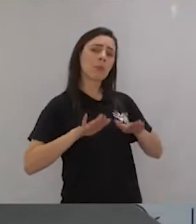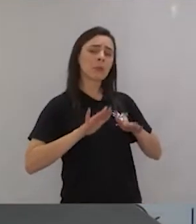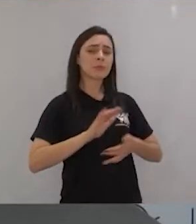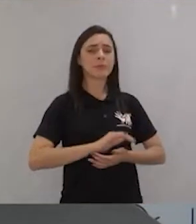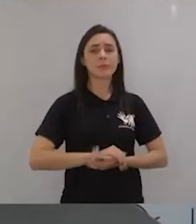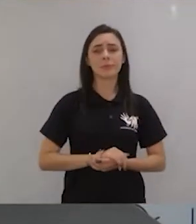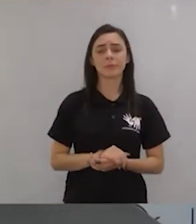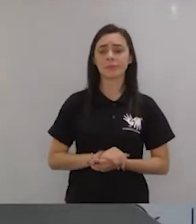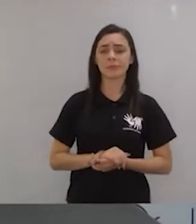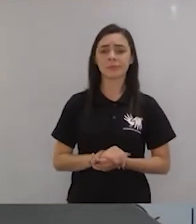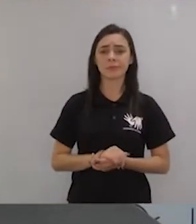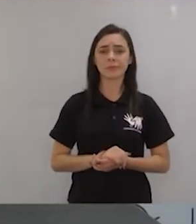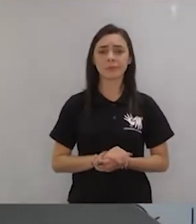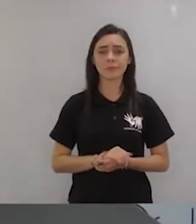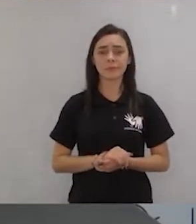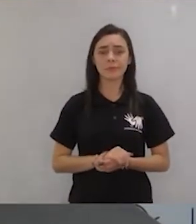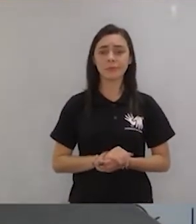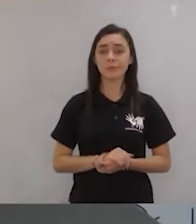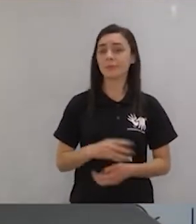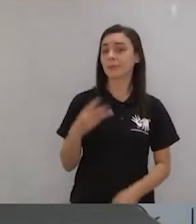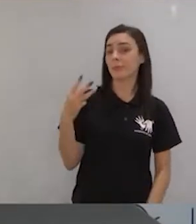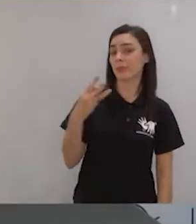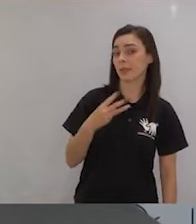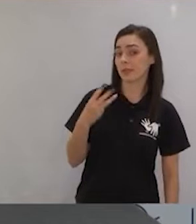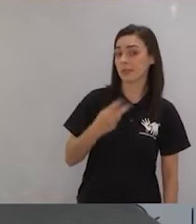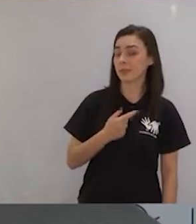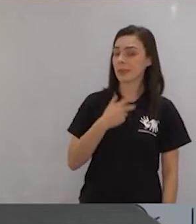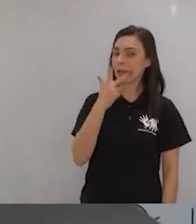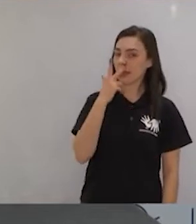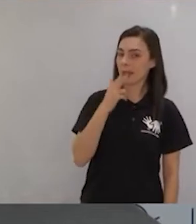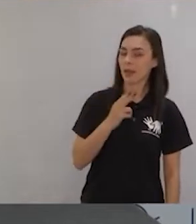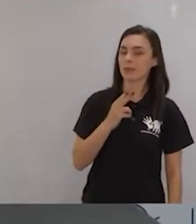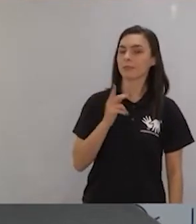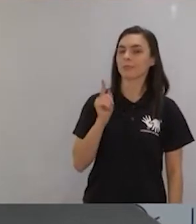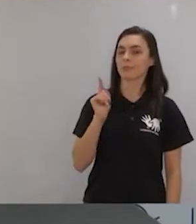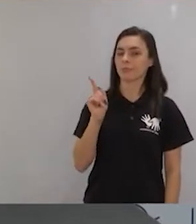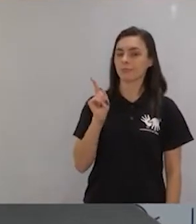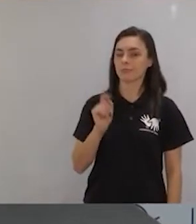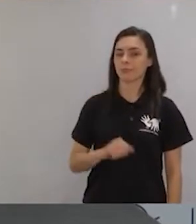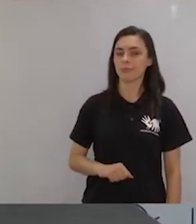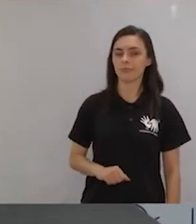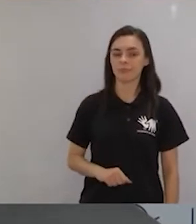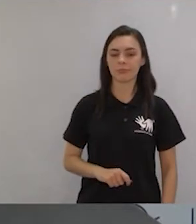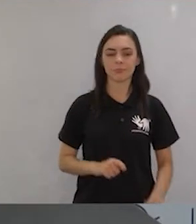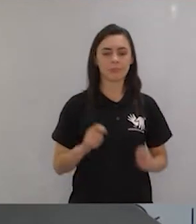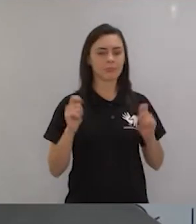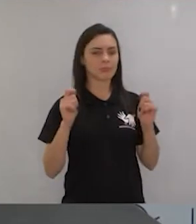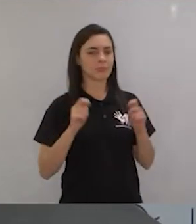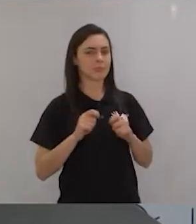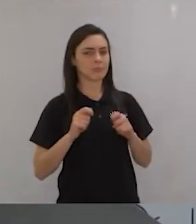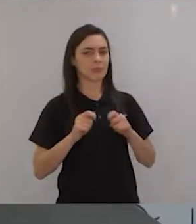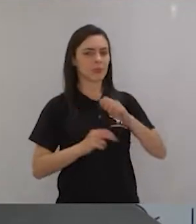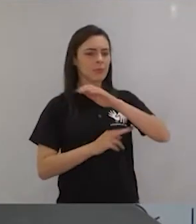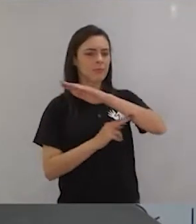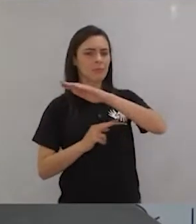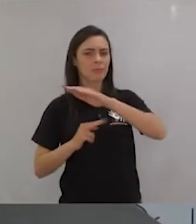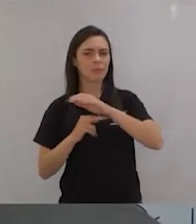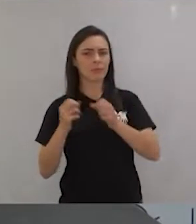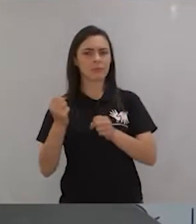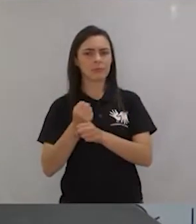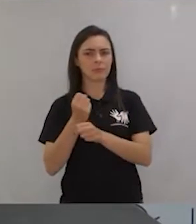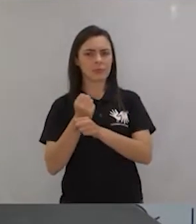Pode ser. E a terceira, eu acho que é esta daqui. Podemos